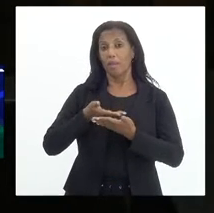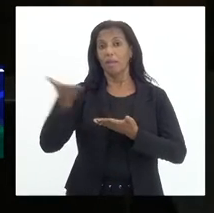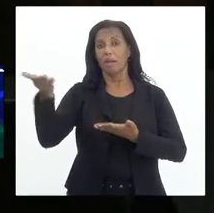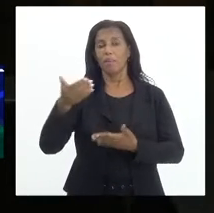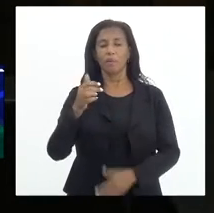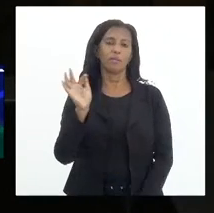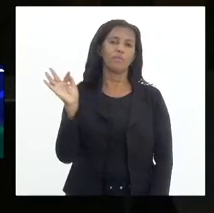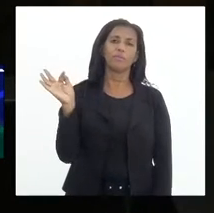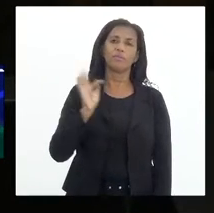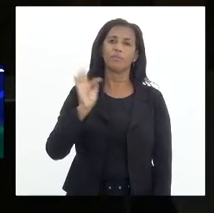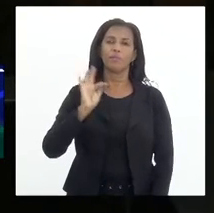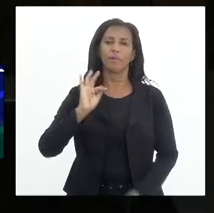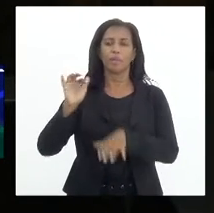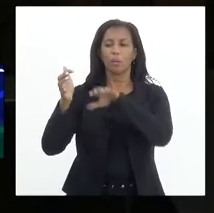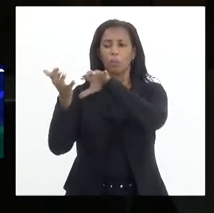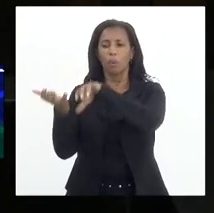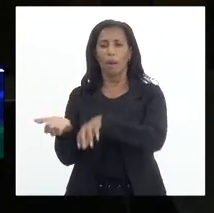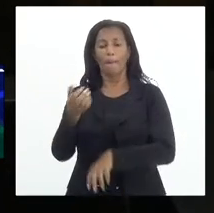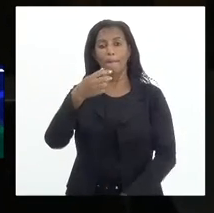Congresso Nacional, PLC